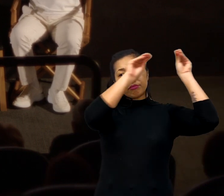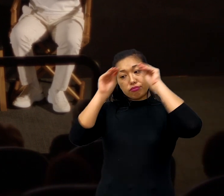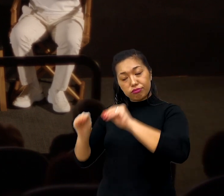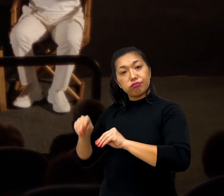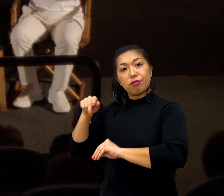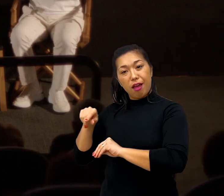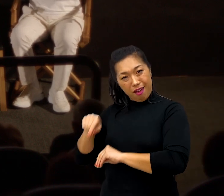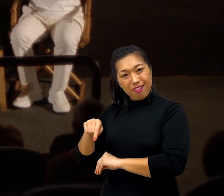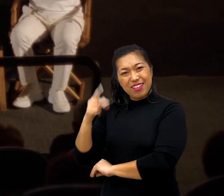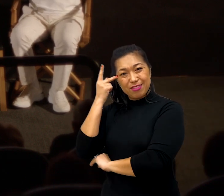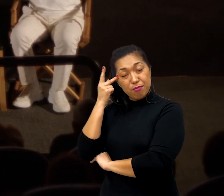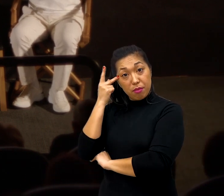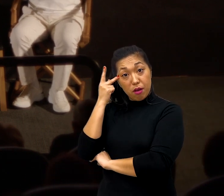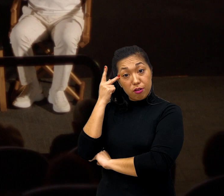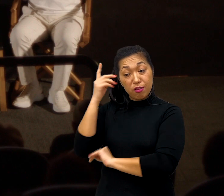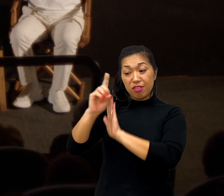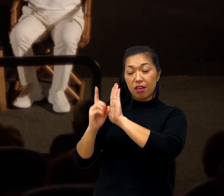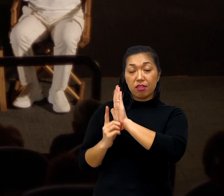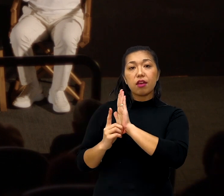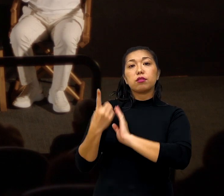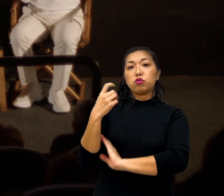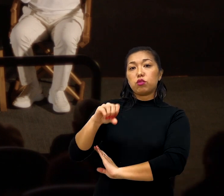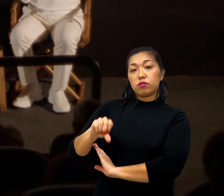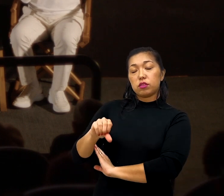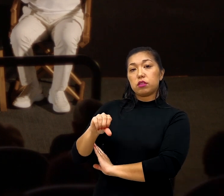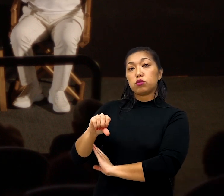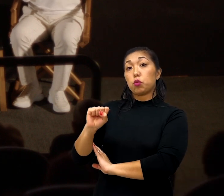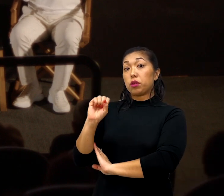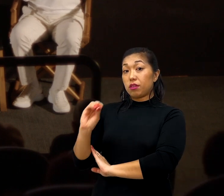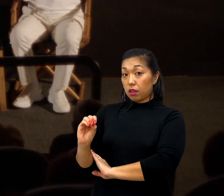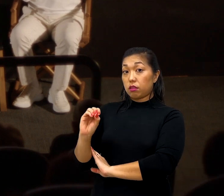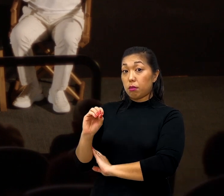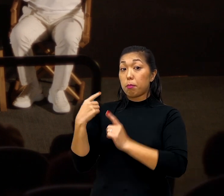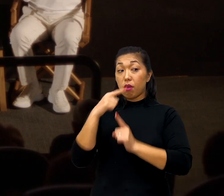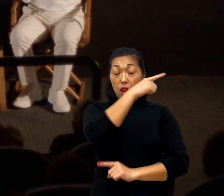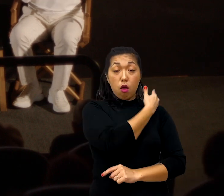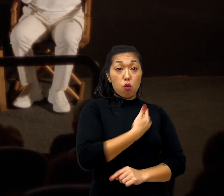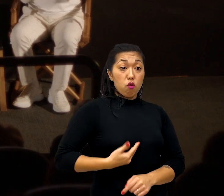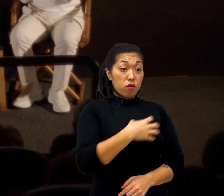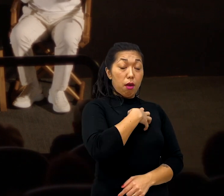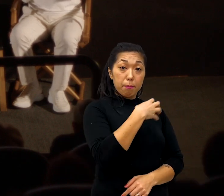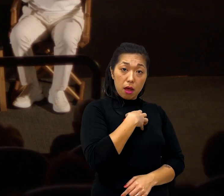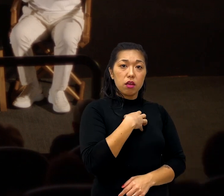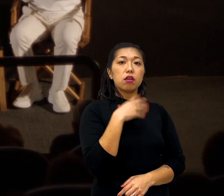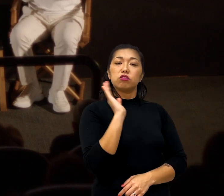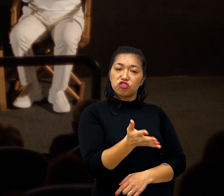a década de 80, porque o governo da Bahia, desde a década de 80, ameaçava fazer uma